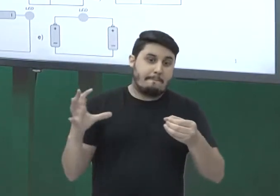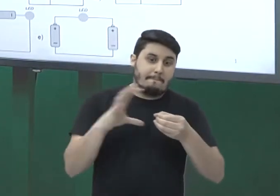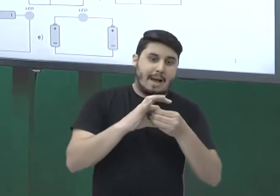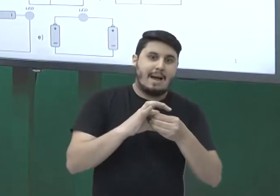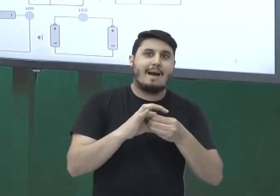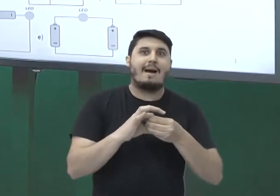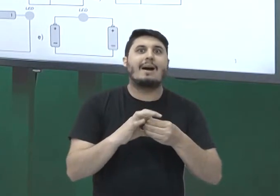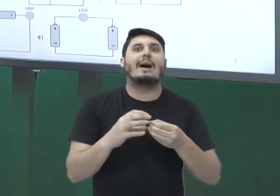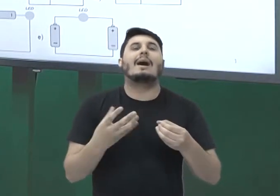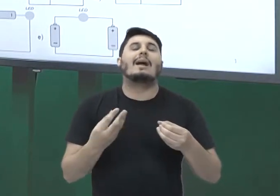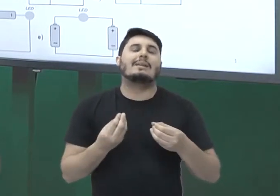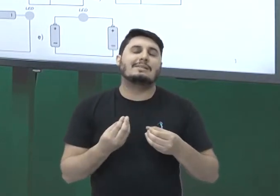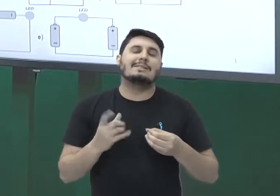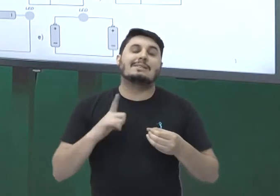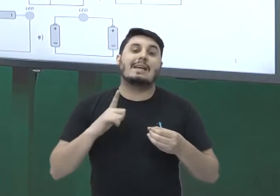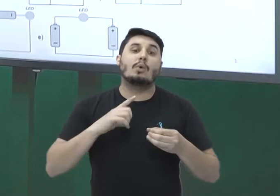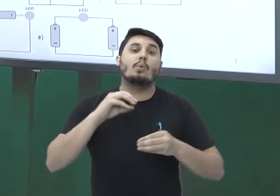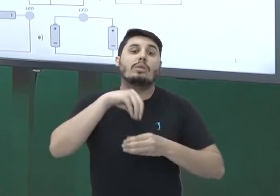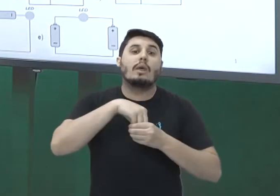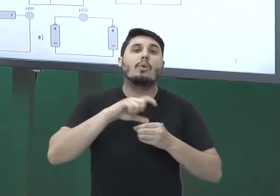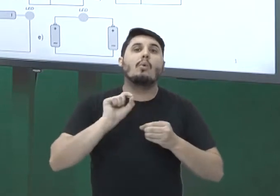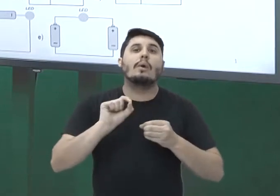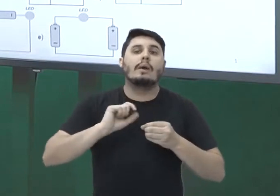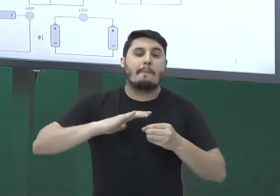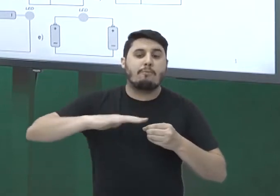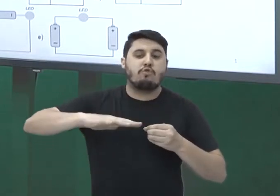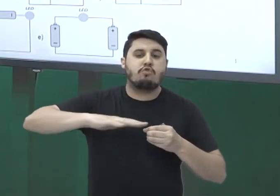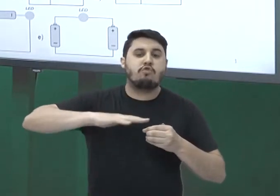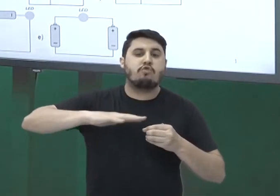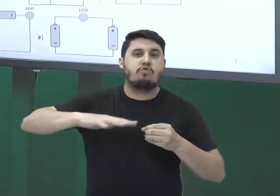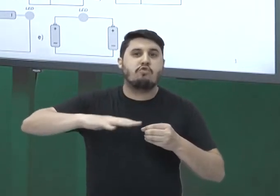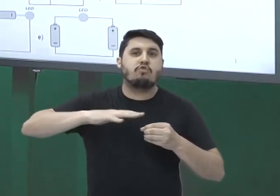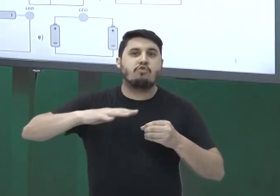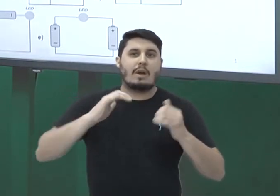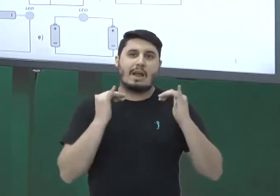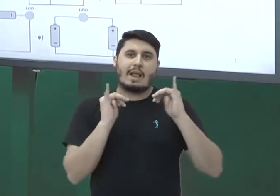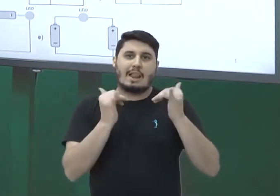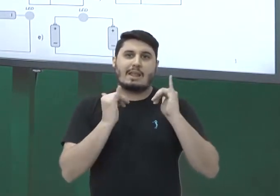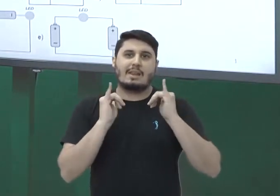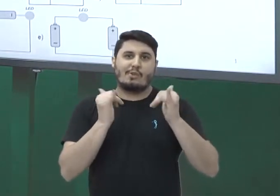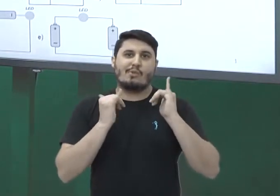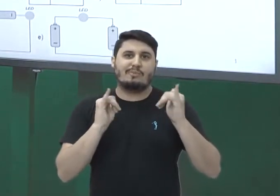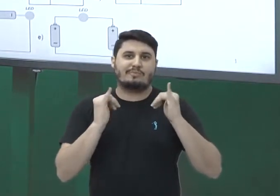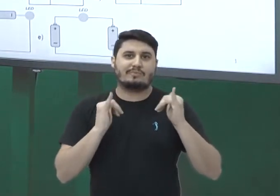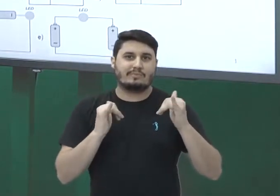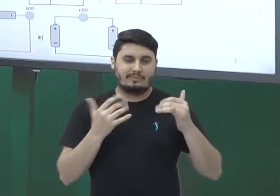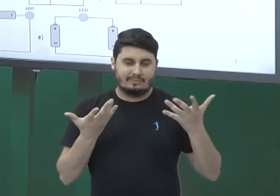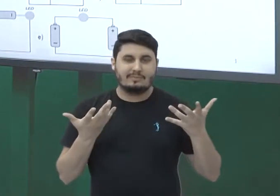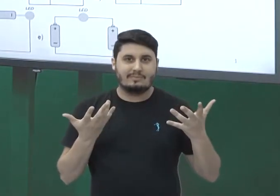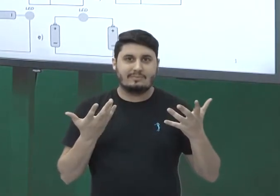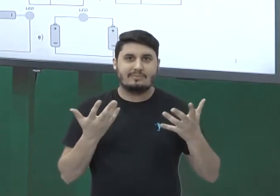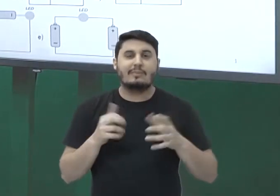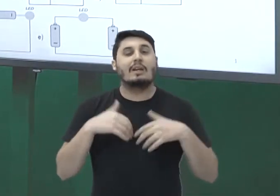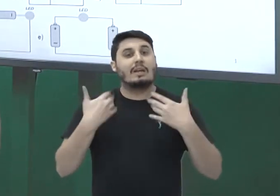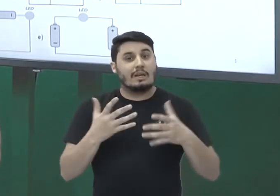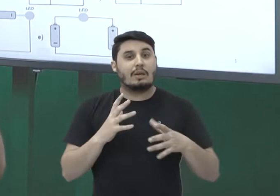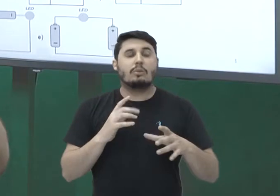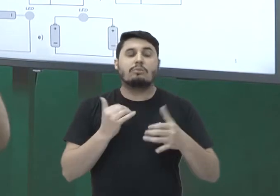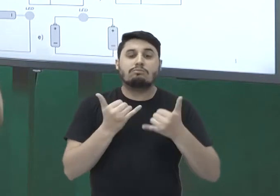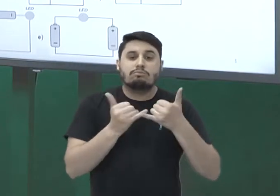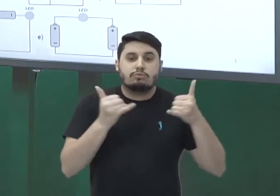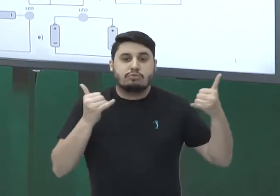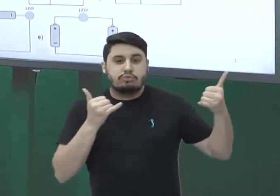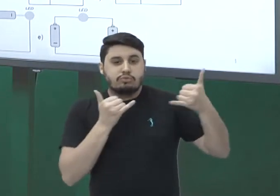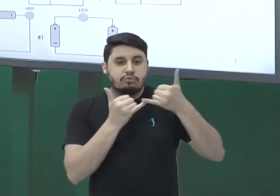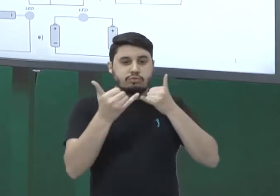corrente elétrica. Pessoal, isso é muito importante. A corrente elétrica é a quantidade de cargas que vão passar